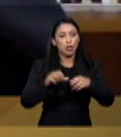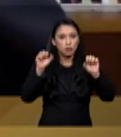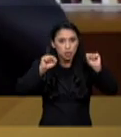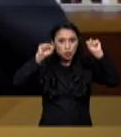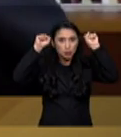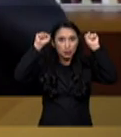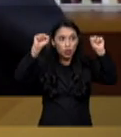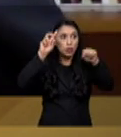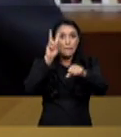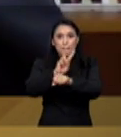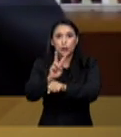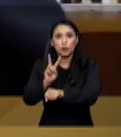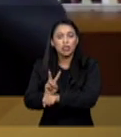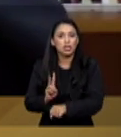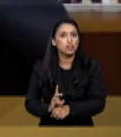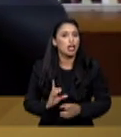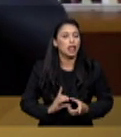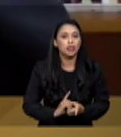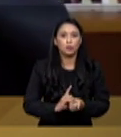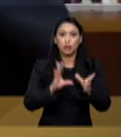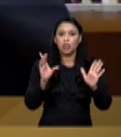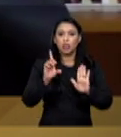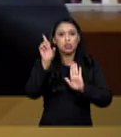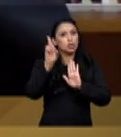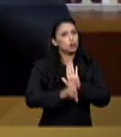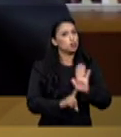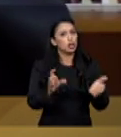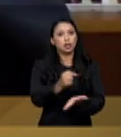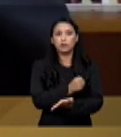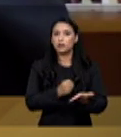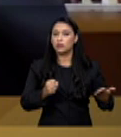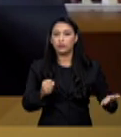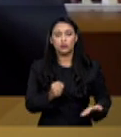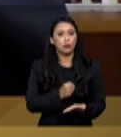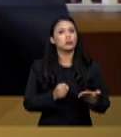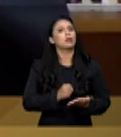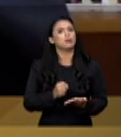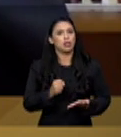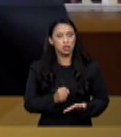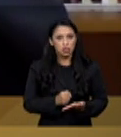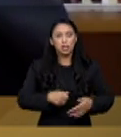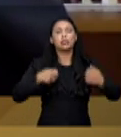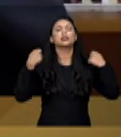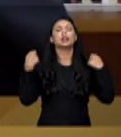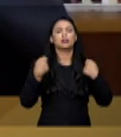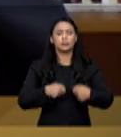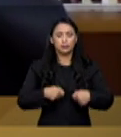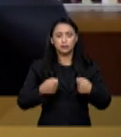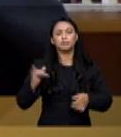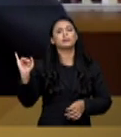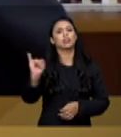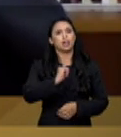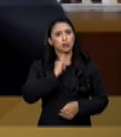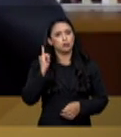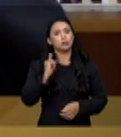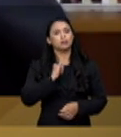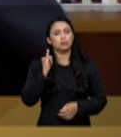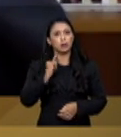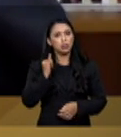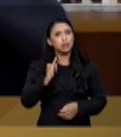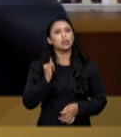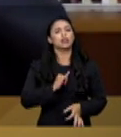de proteger a democracia e os direitos fundamentais é imprescindível ato de